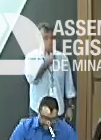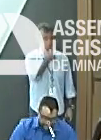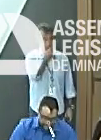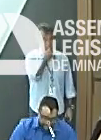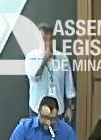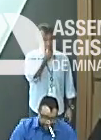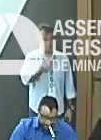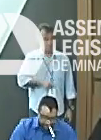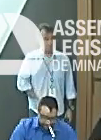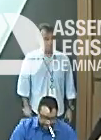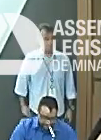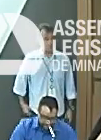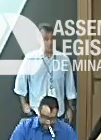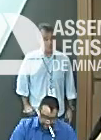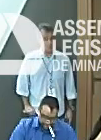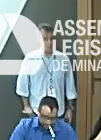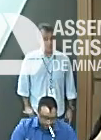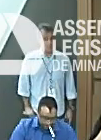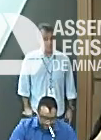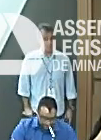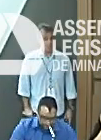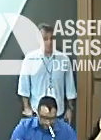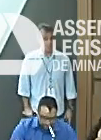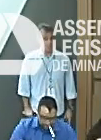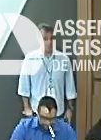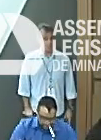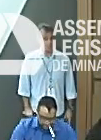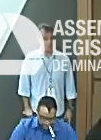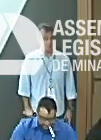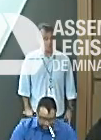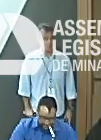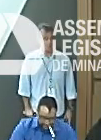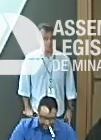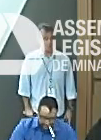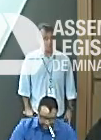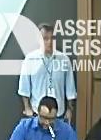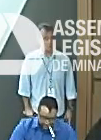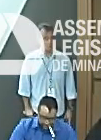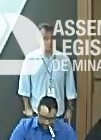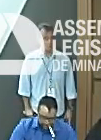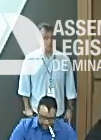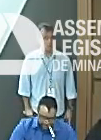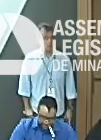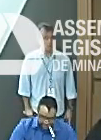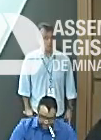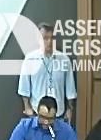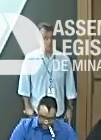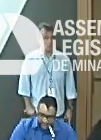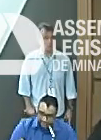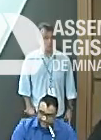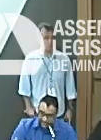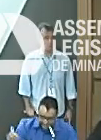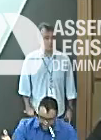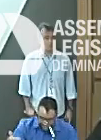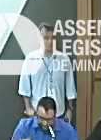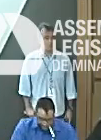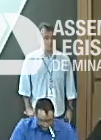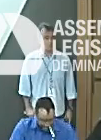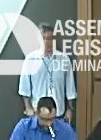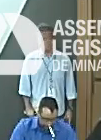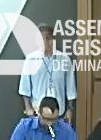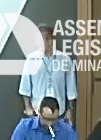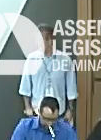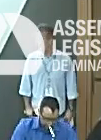que trata da composição de equipes do programa de atendimento que deve ser